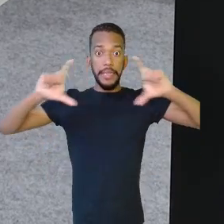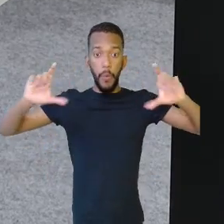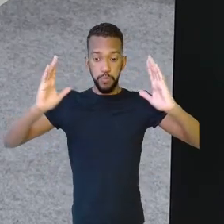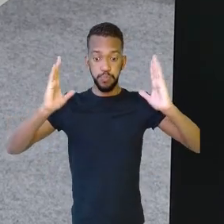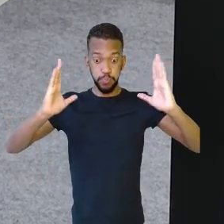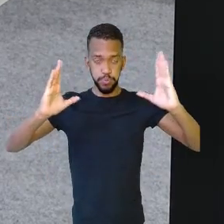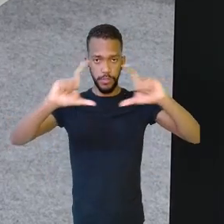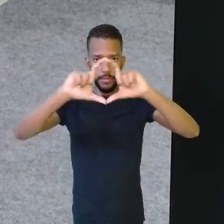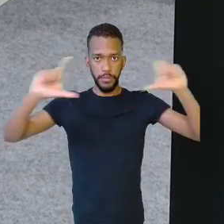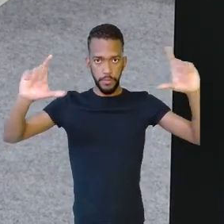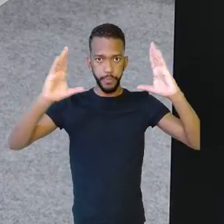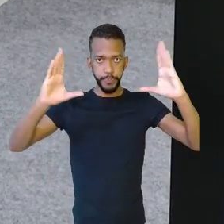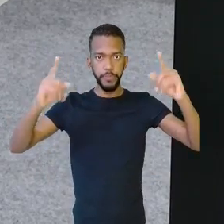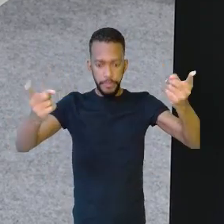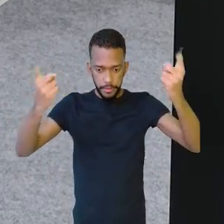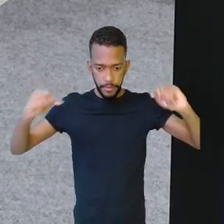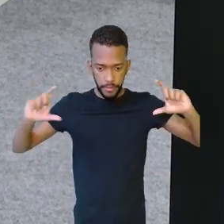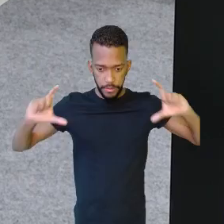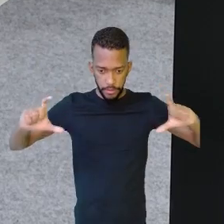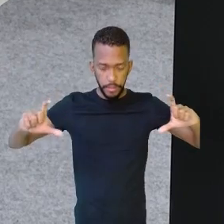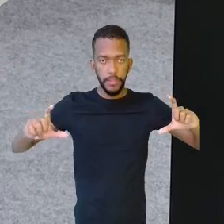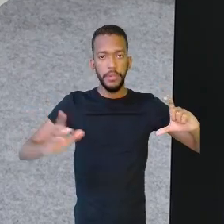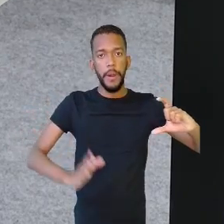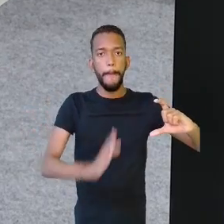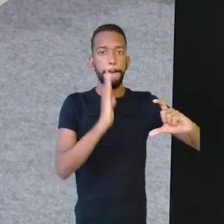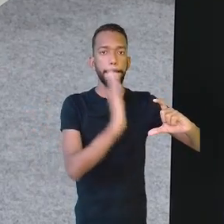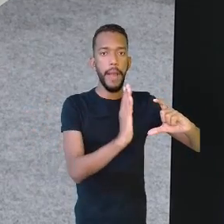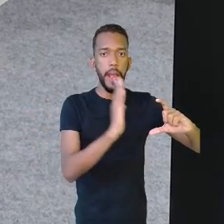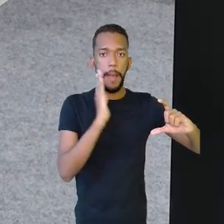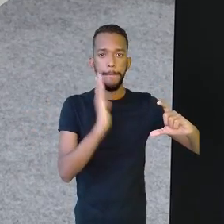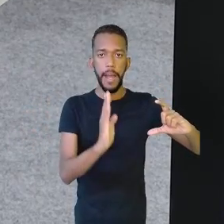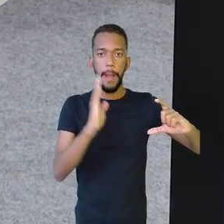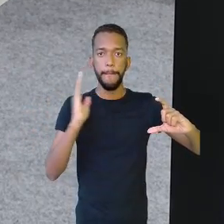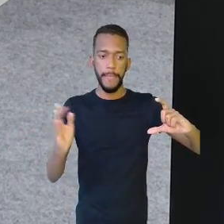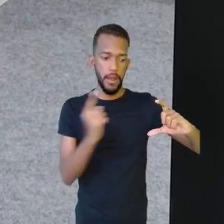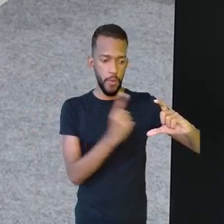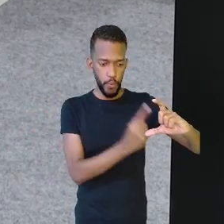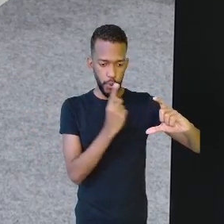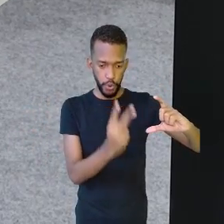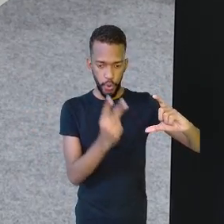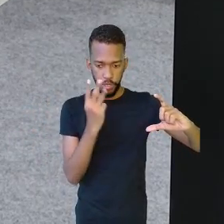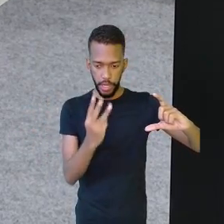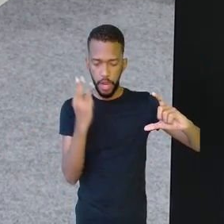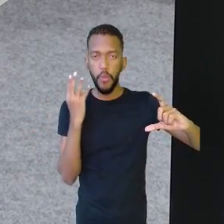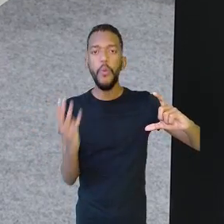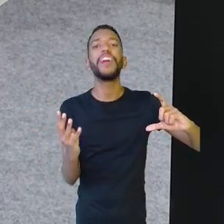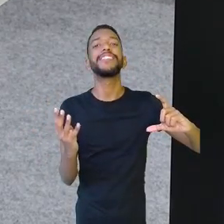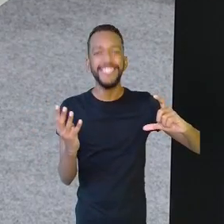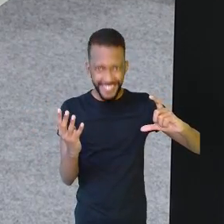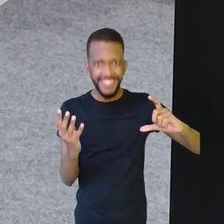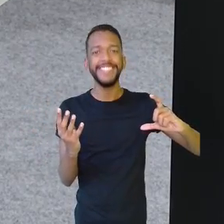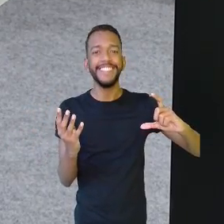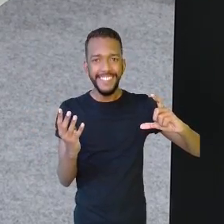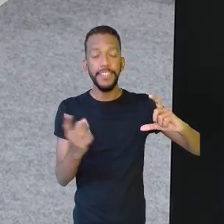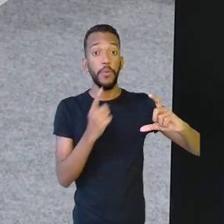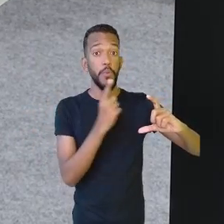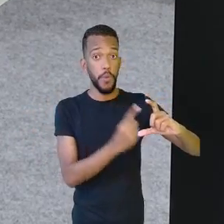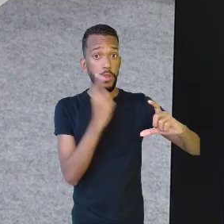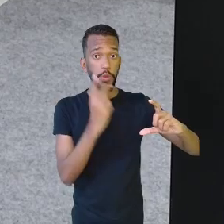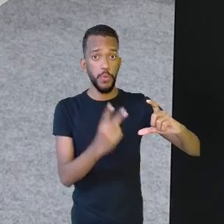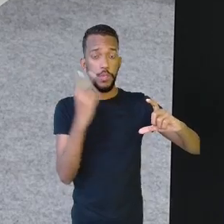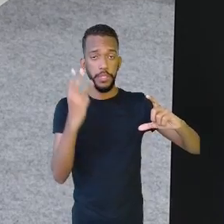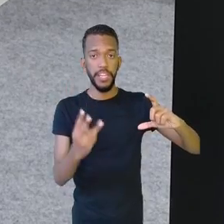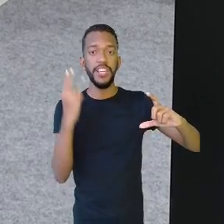aqui está inteiro, e agora eu dividi o meu inteiro em quantas partes, pessoal? Olha só. 1,